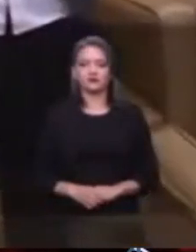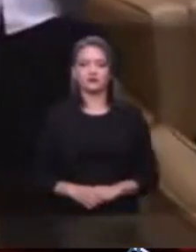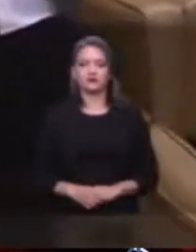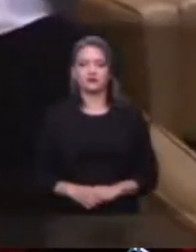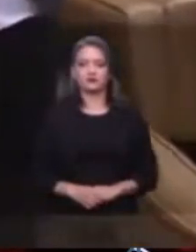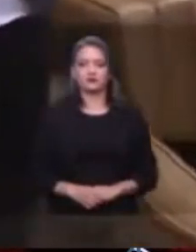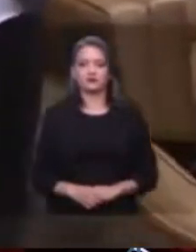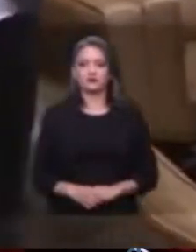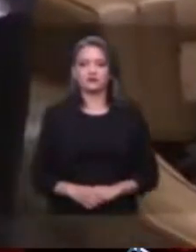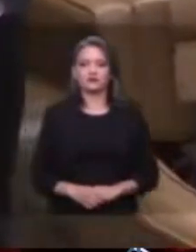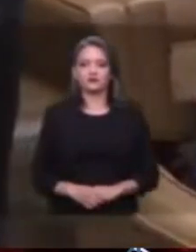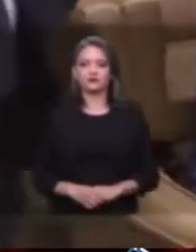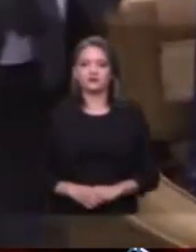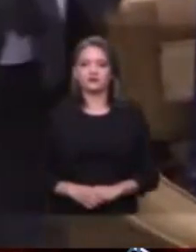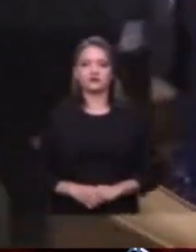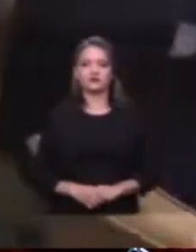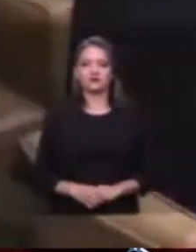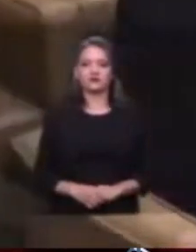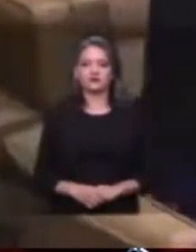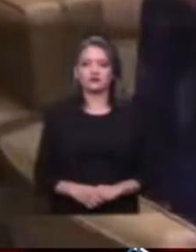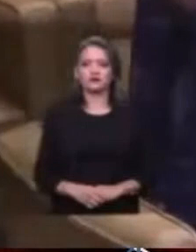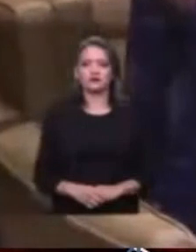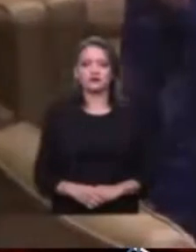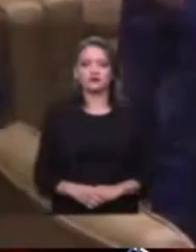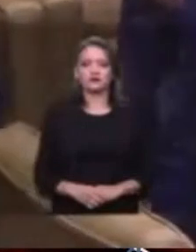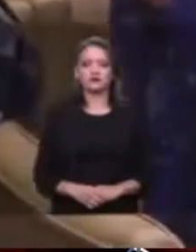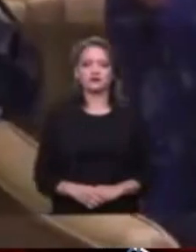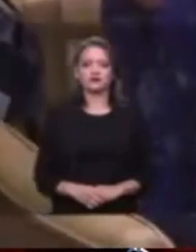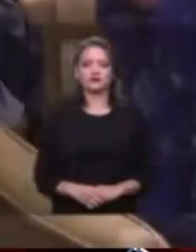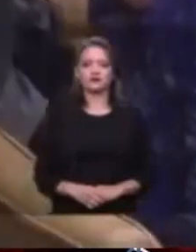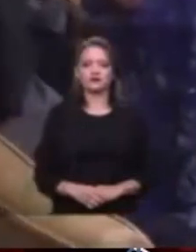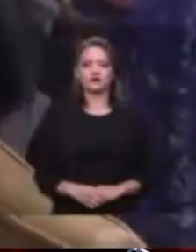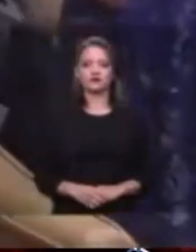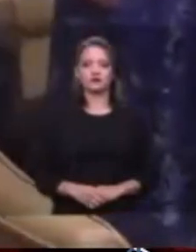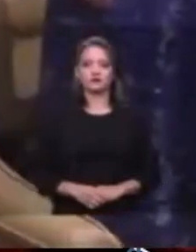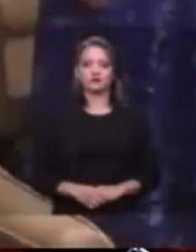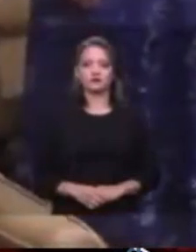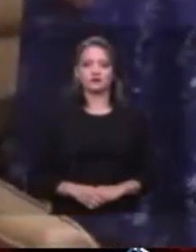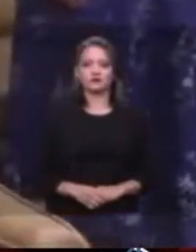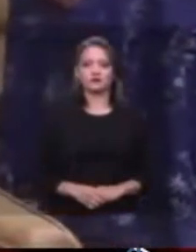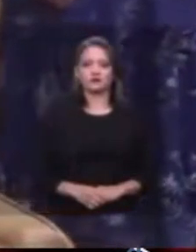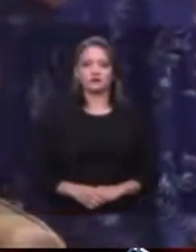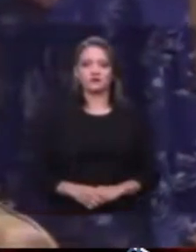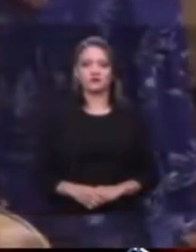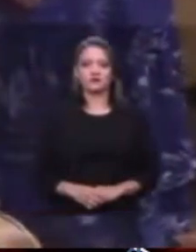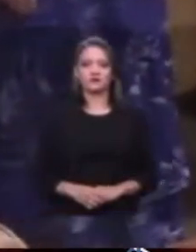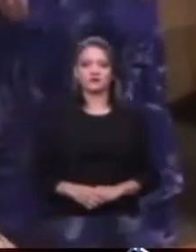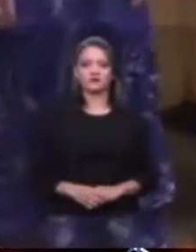um clima né muito muito intenso de